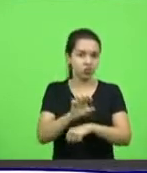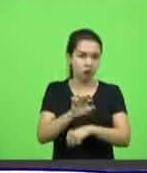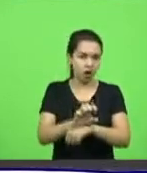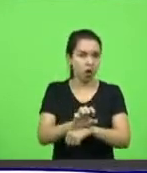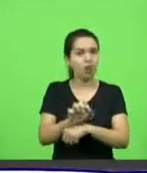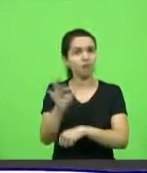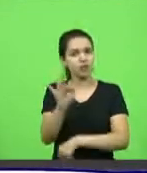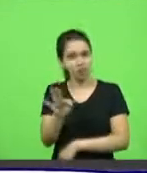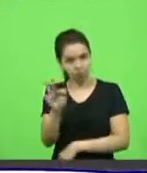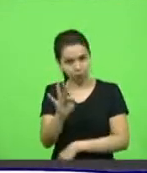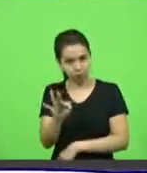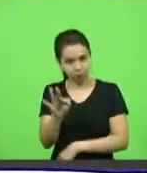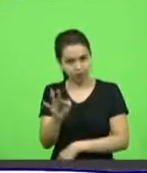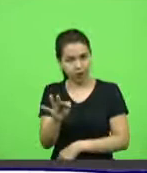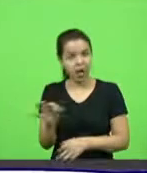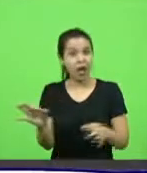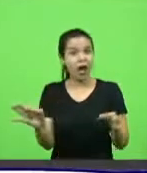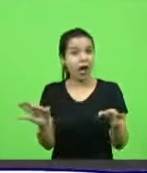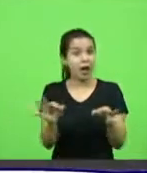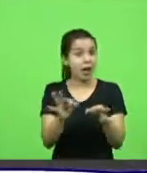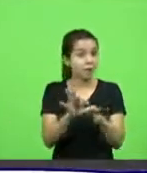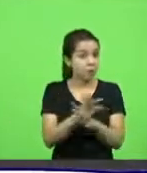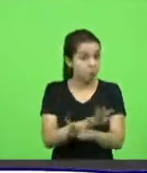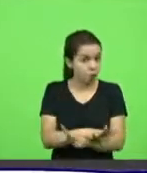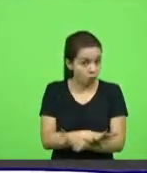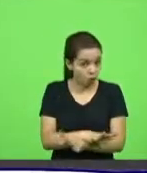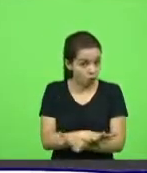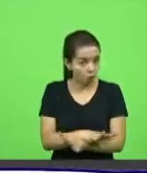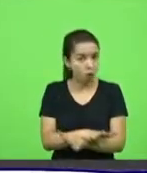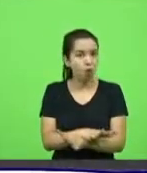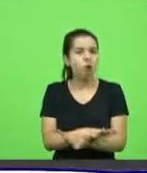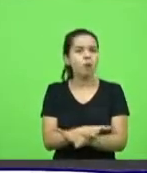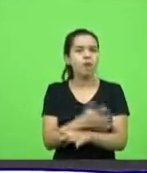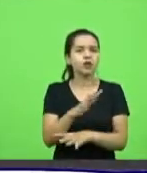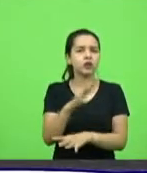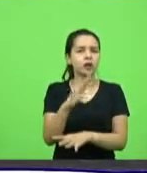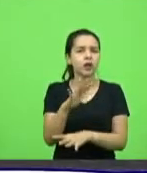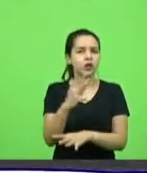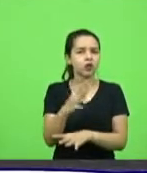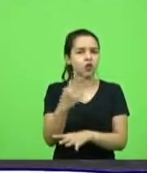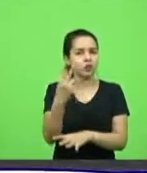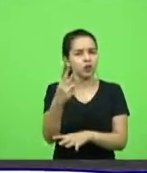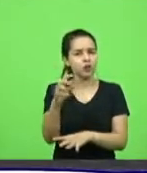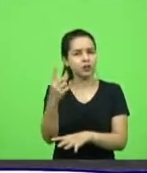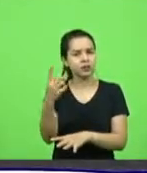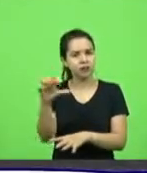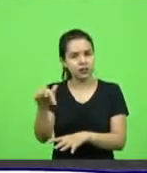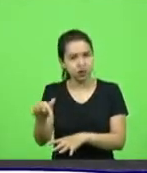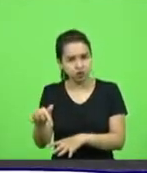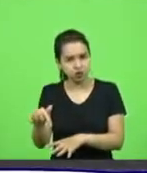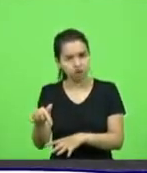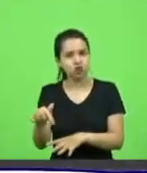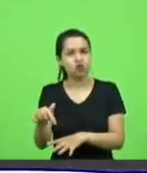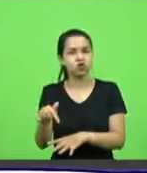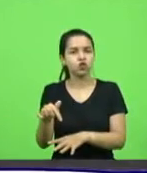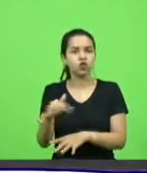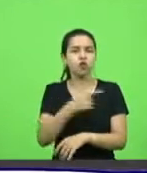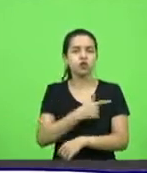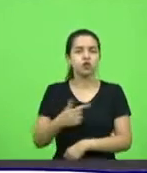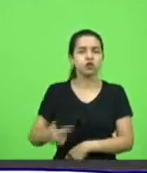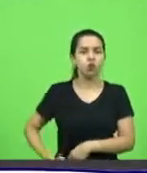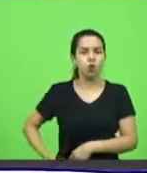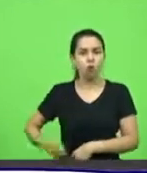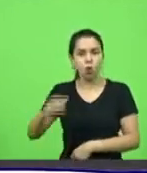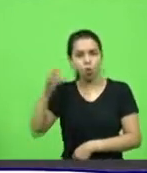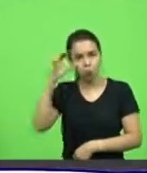"lá puro final de 2017 no governo Colombo e